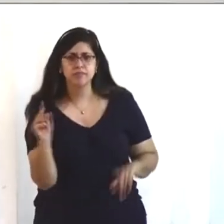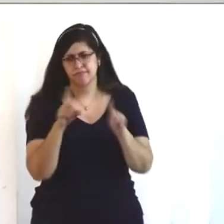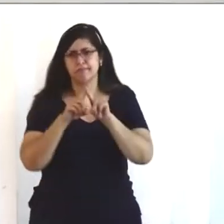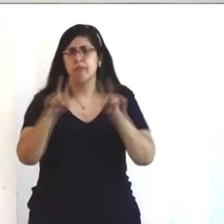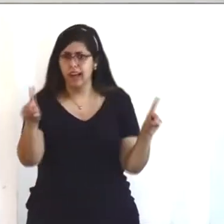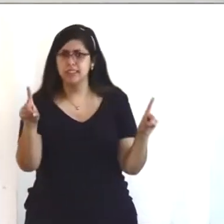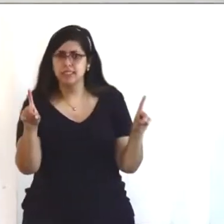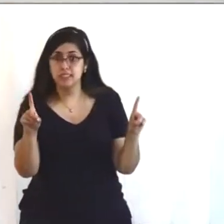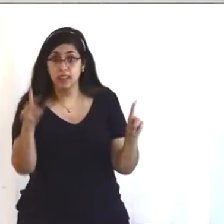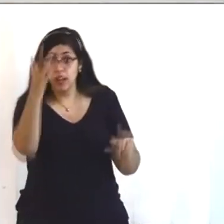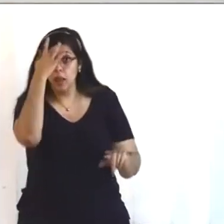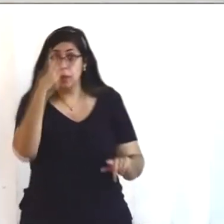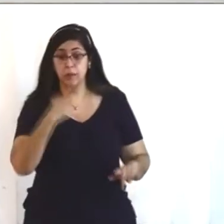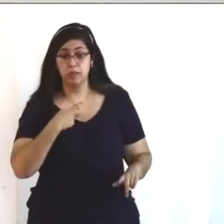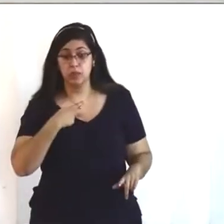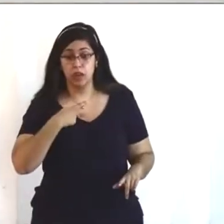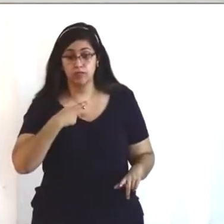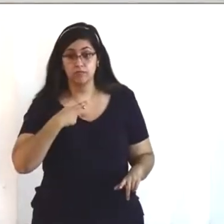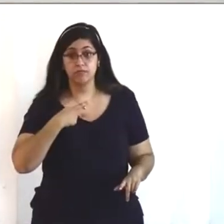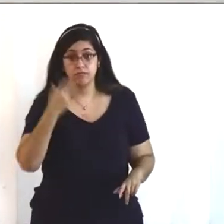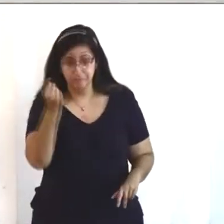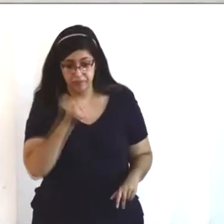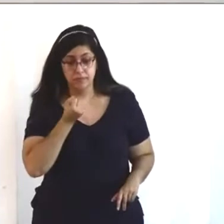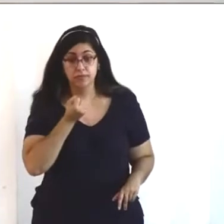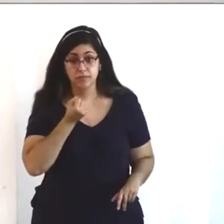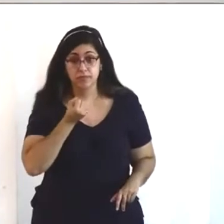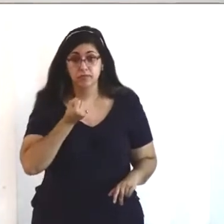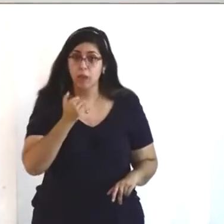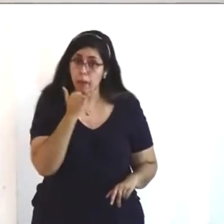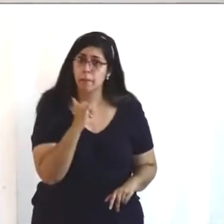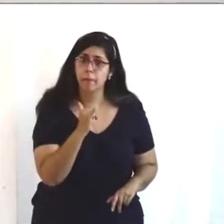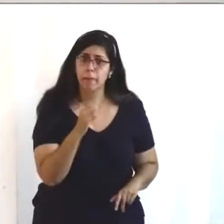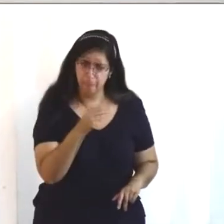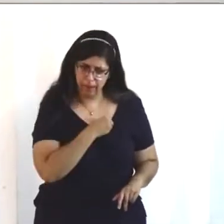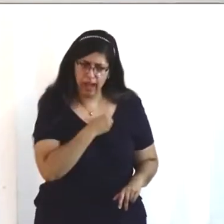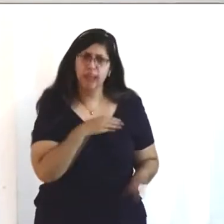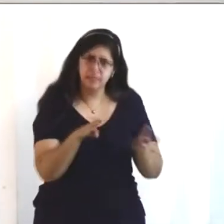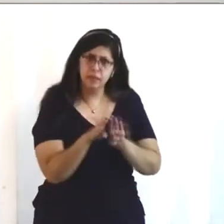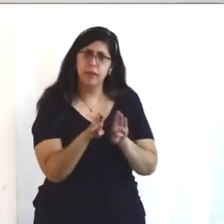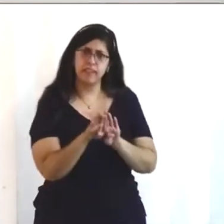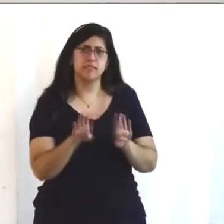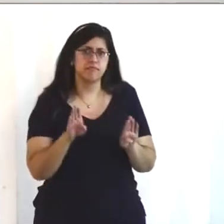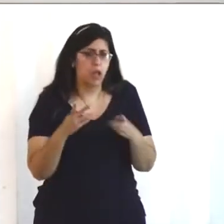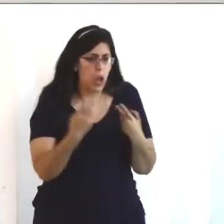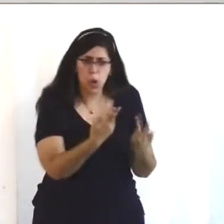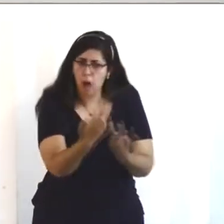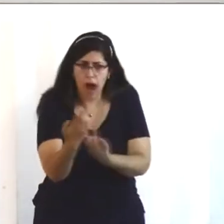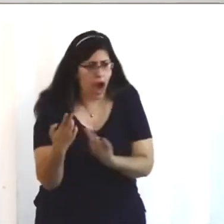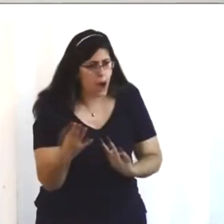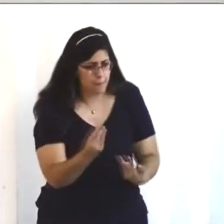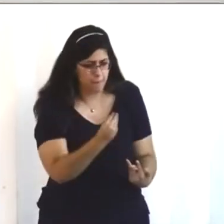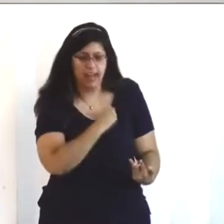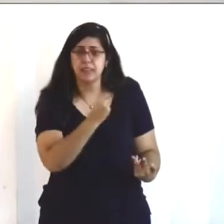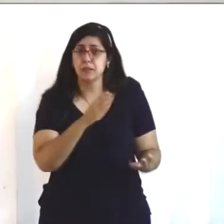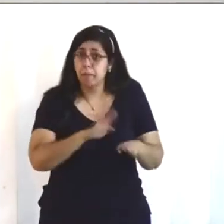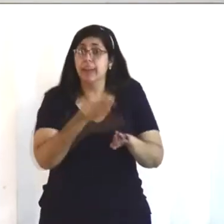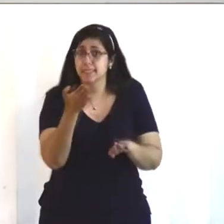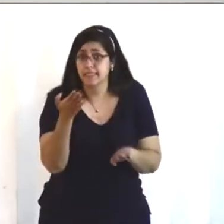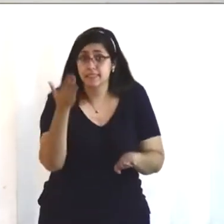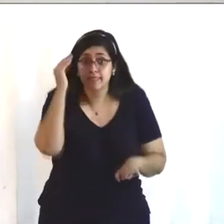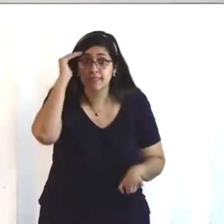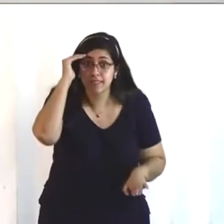suicídio, meus irmãos, é um pecado, mas é um pecado como todos os outros. É só um pecado, é